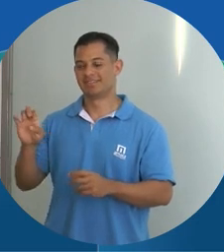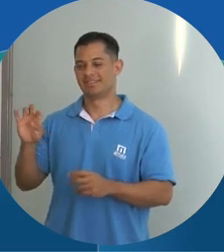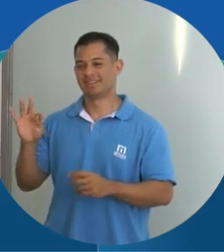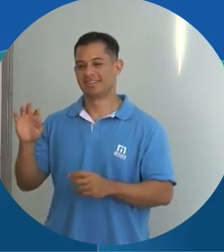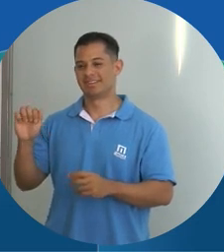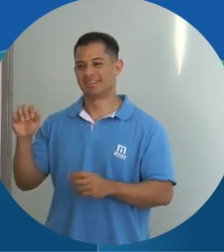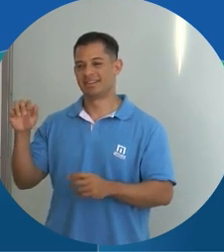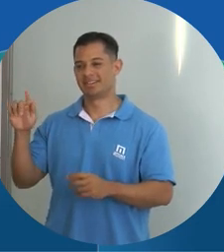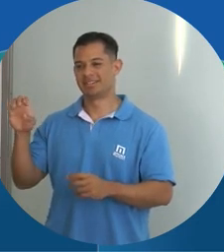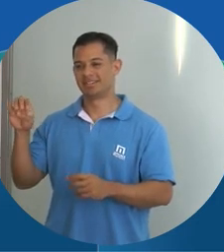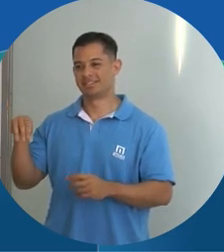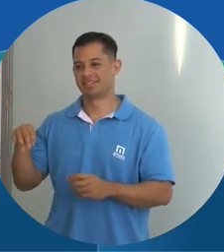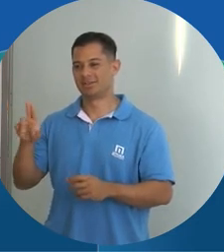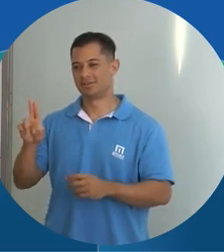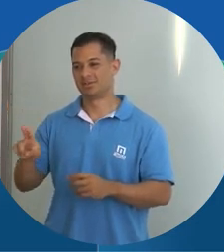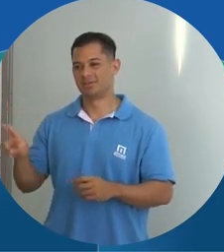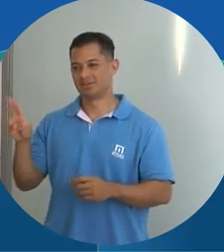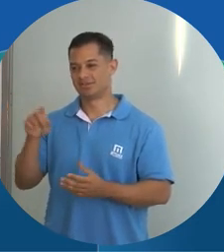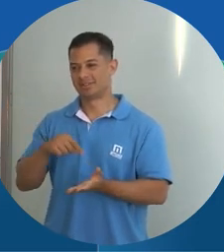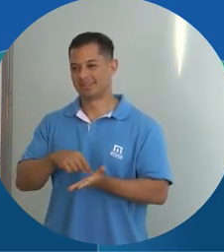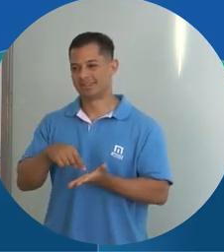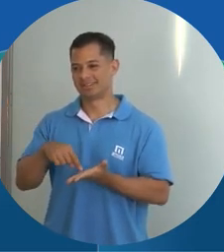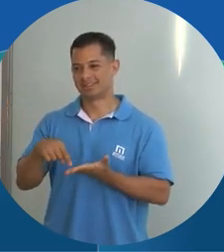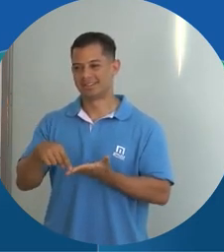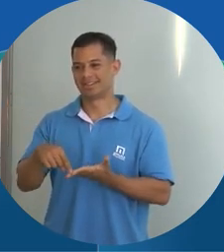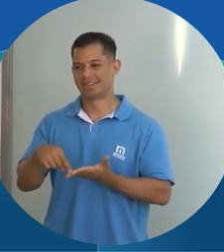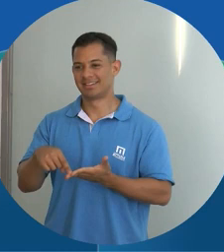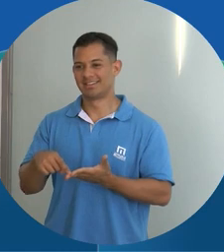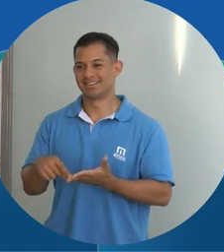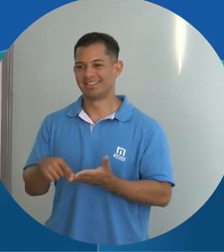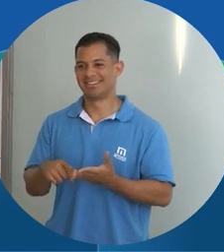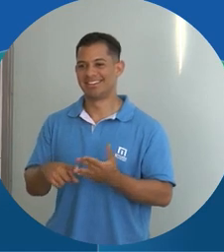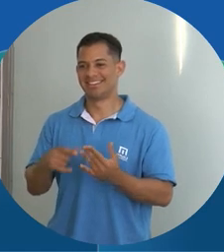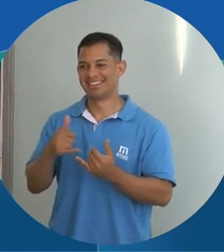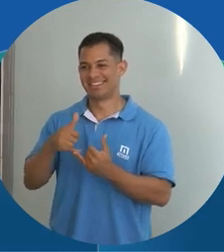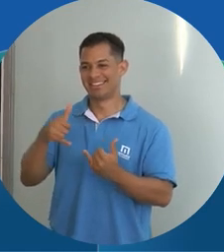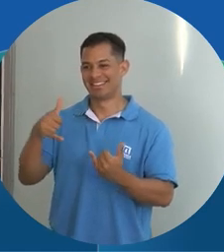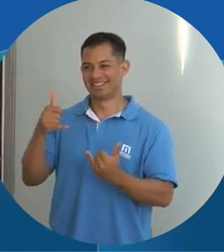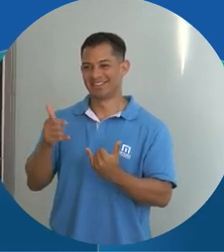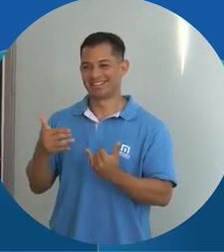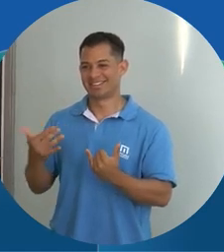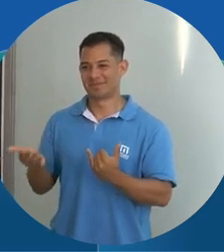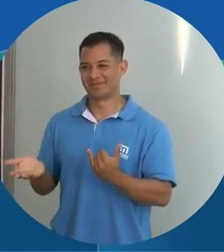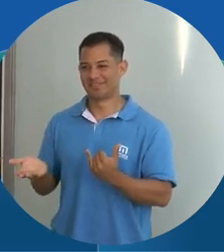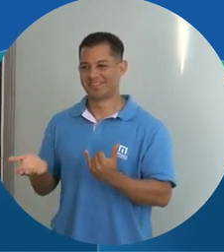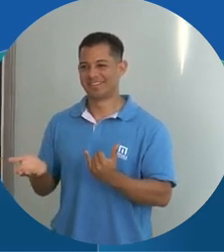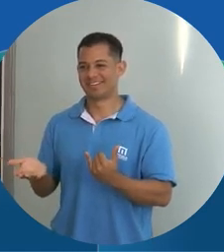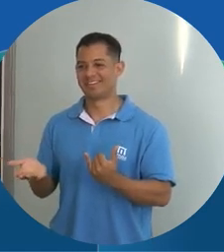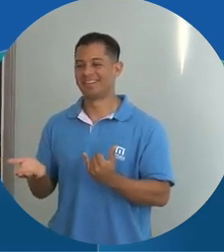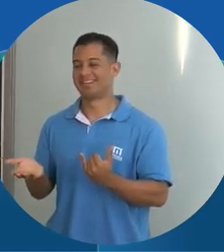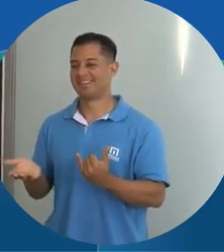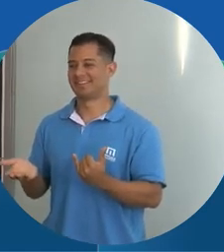Então, aquele fio que sai para fora, essa parte interna aqui,